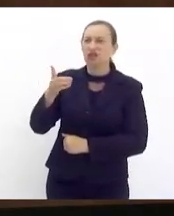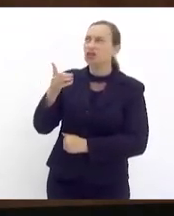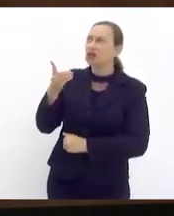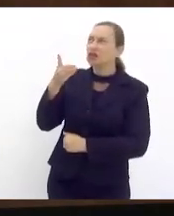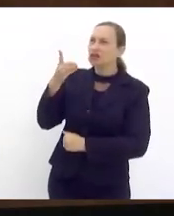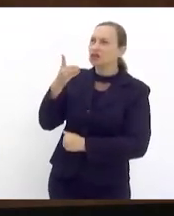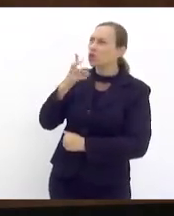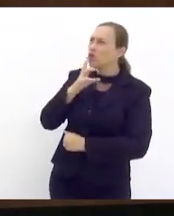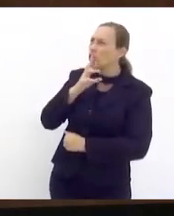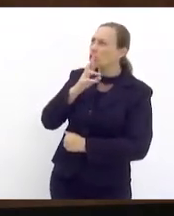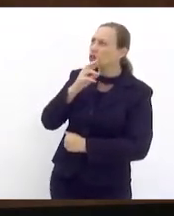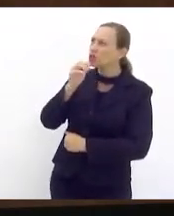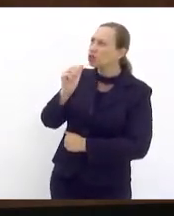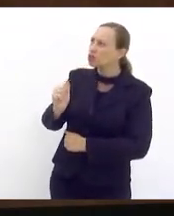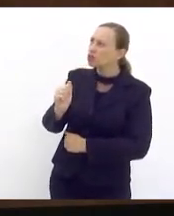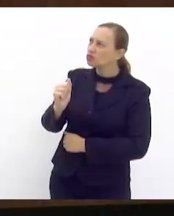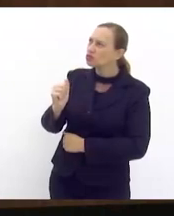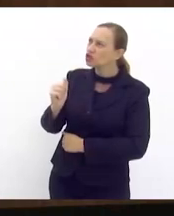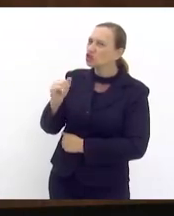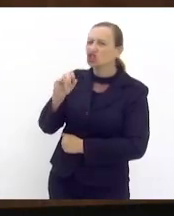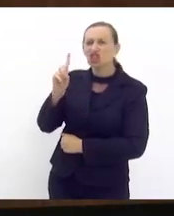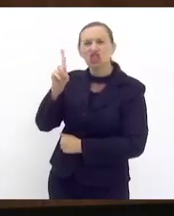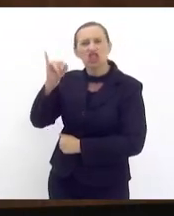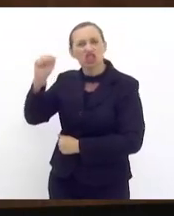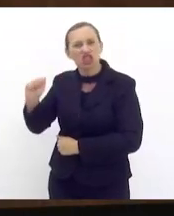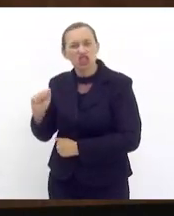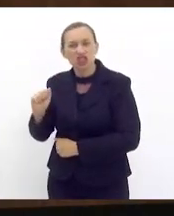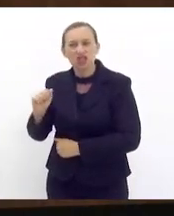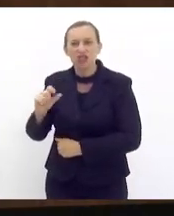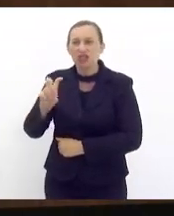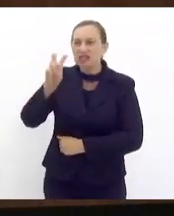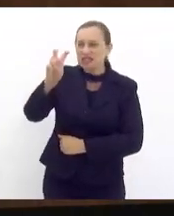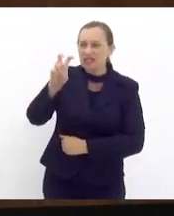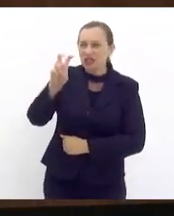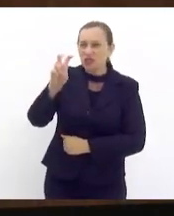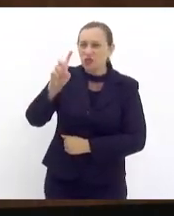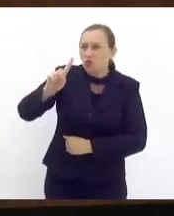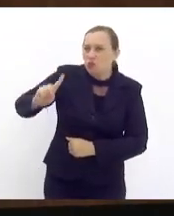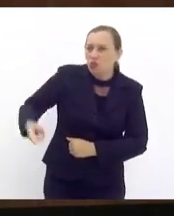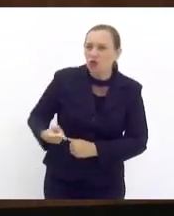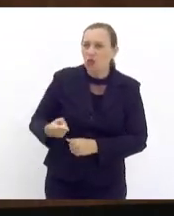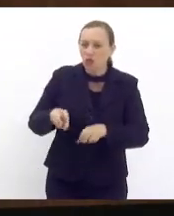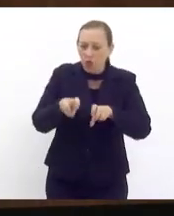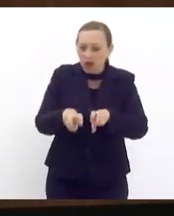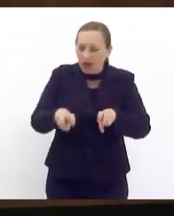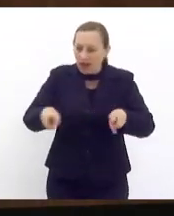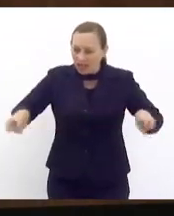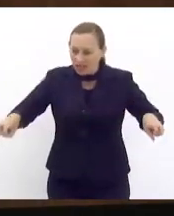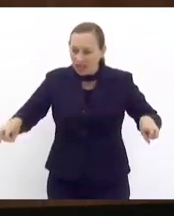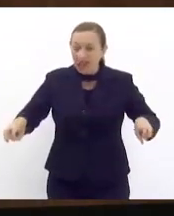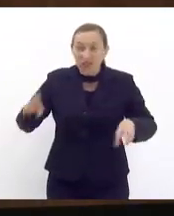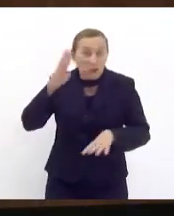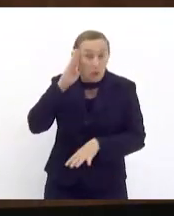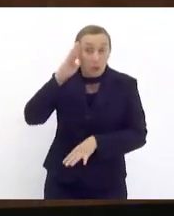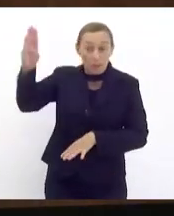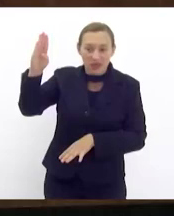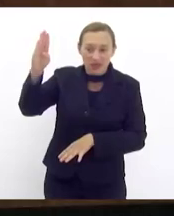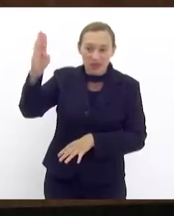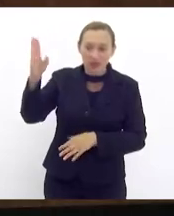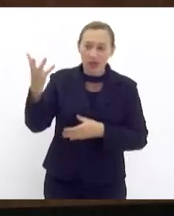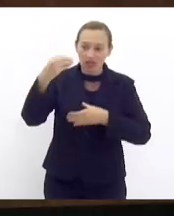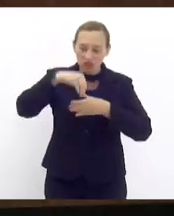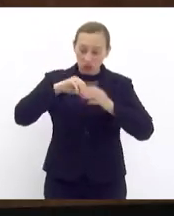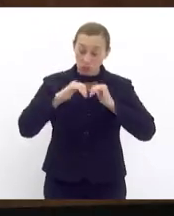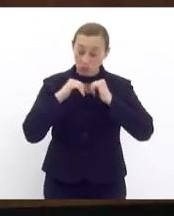se eu não me engano existe 5.000 cadeiras cativas no Maracanã cinco mil